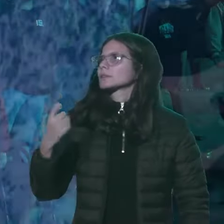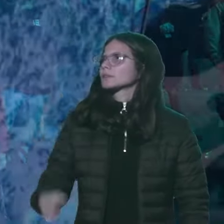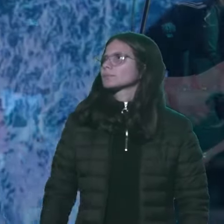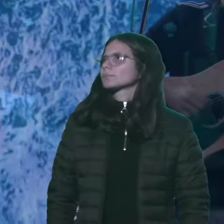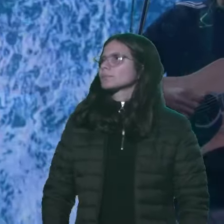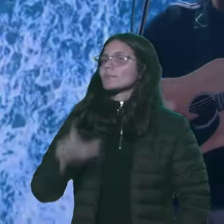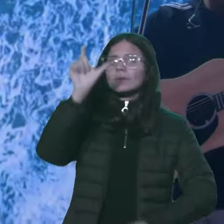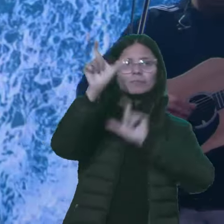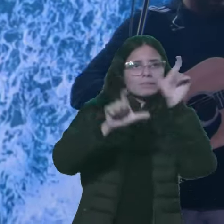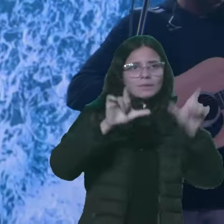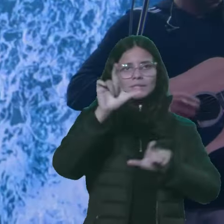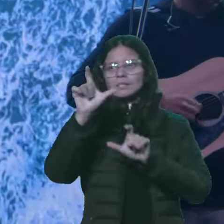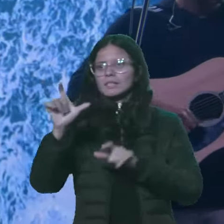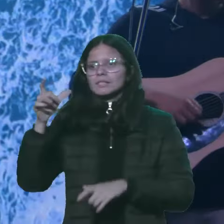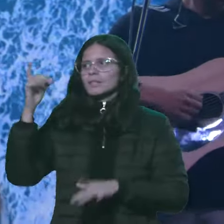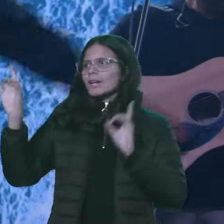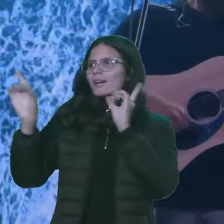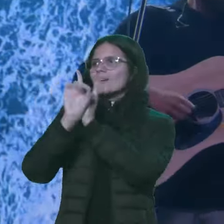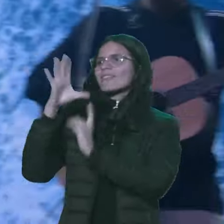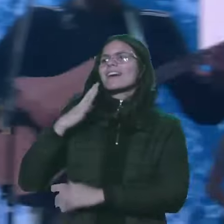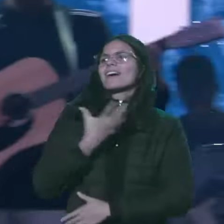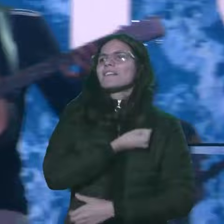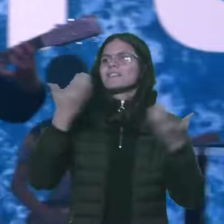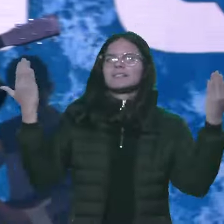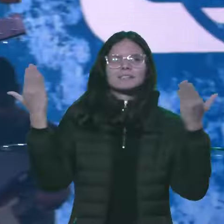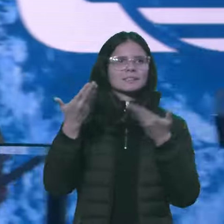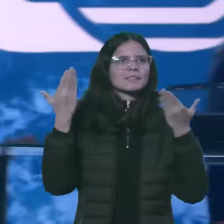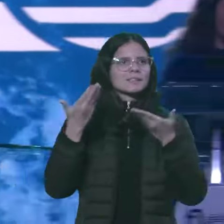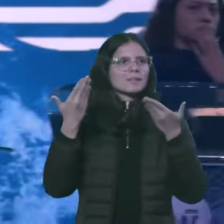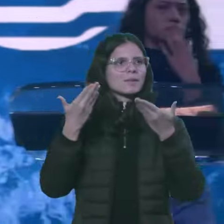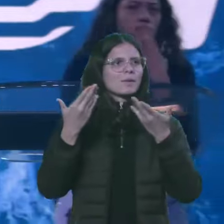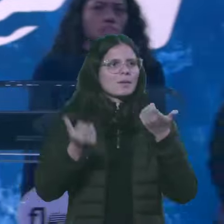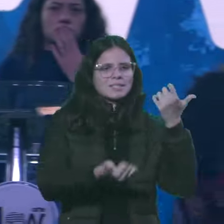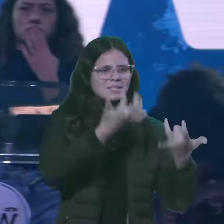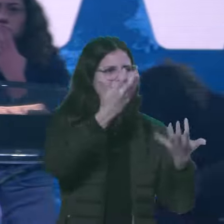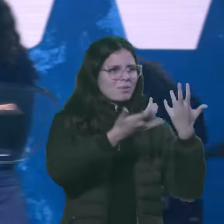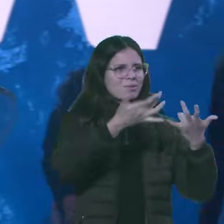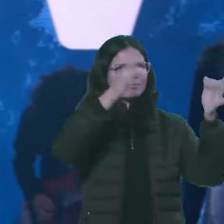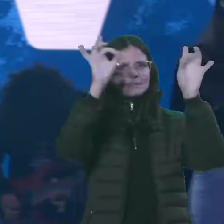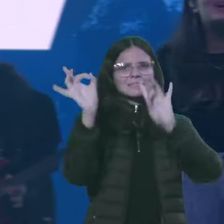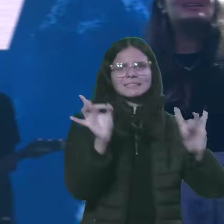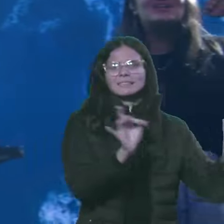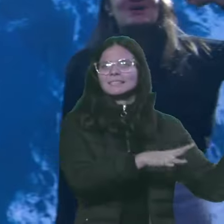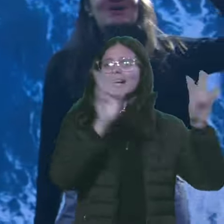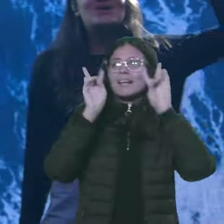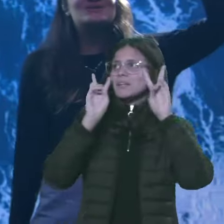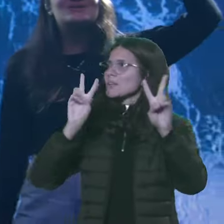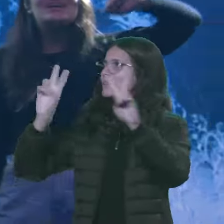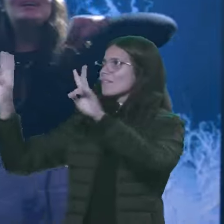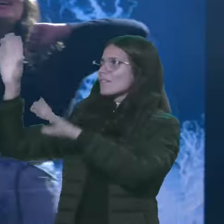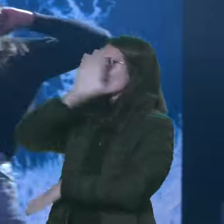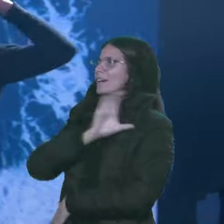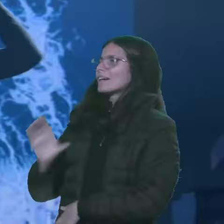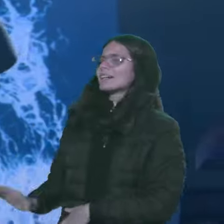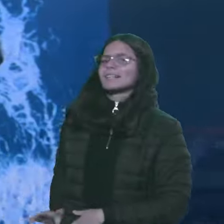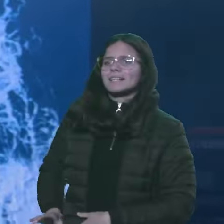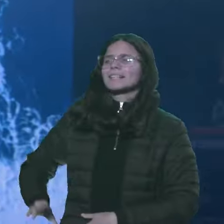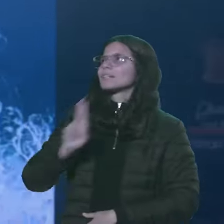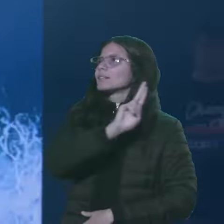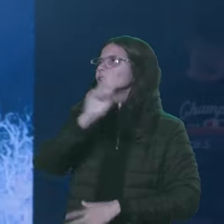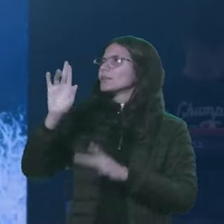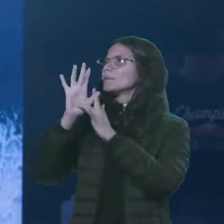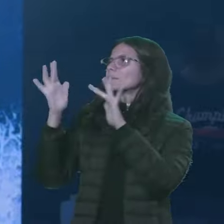serão salvas esta noite das garras do inferno e verão a luz de Cristo. Em nome de Jesus, Senhor,